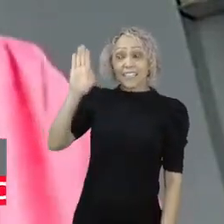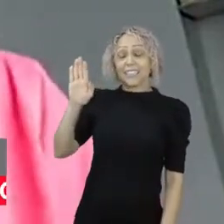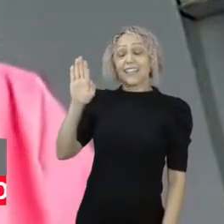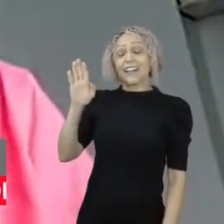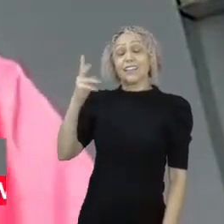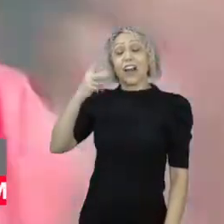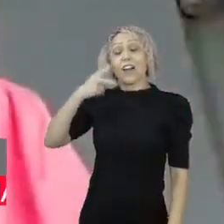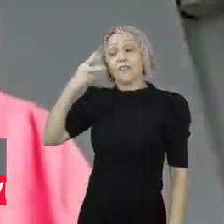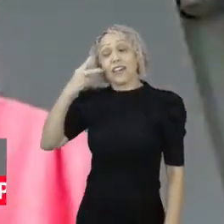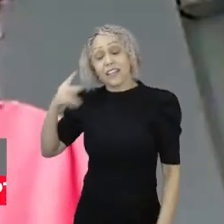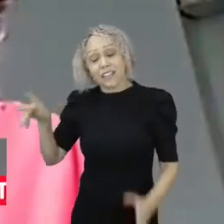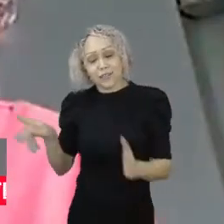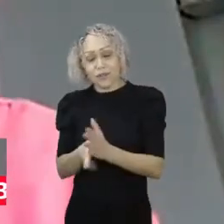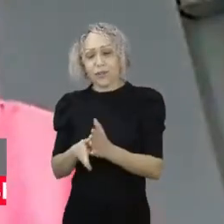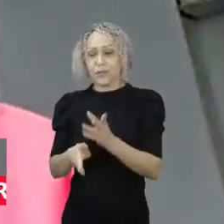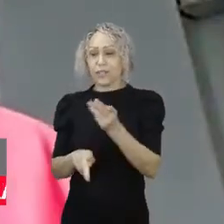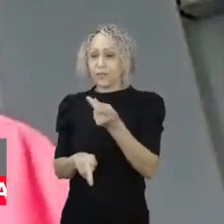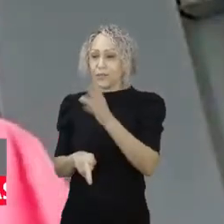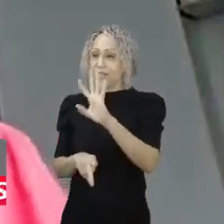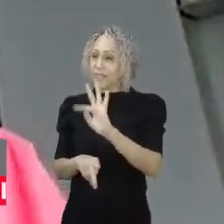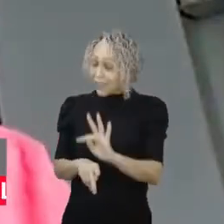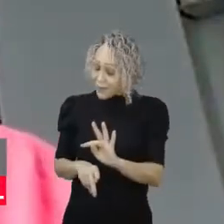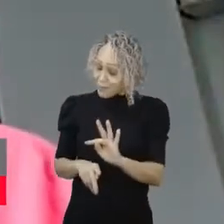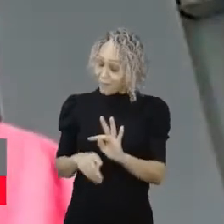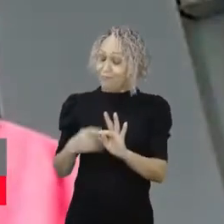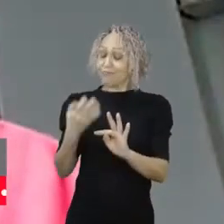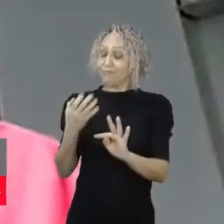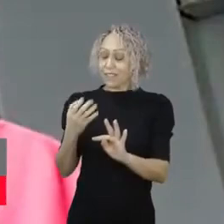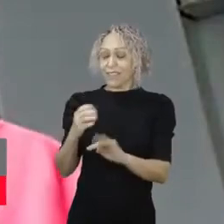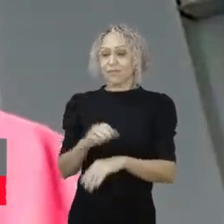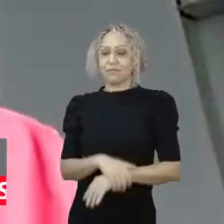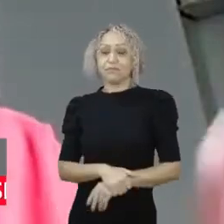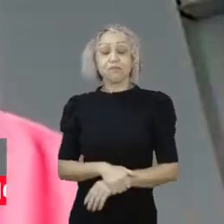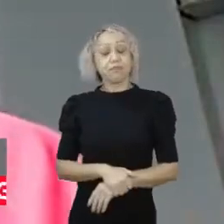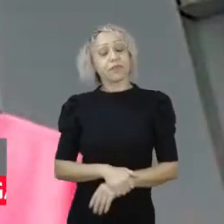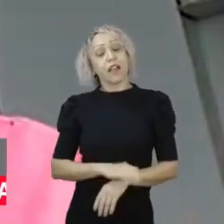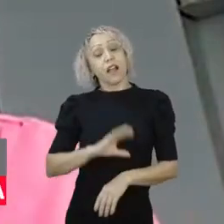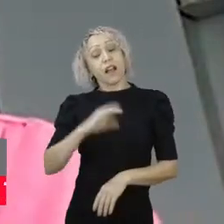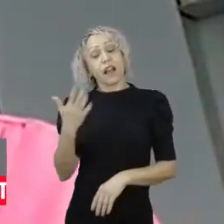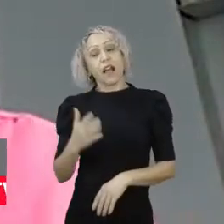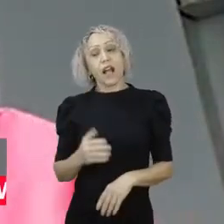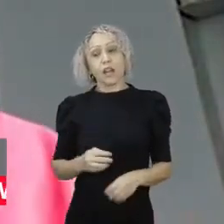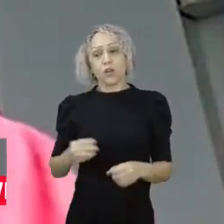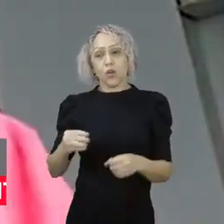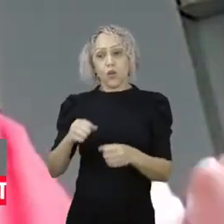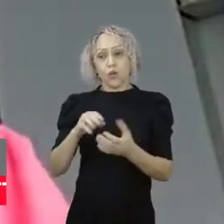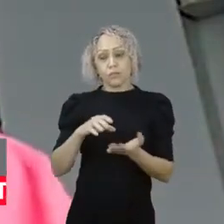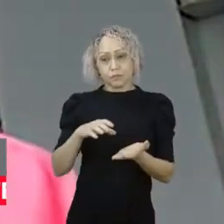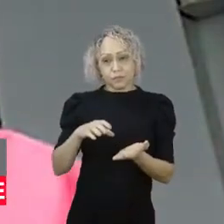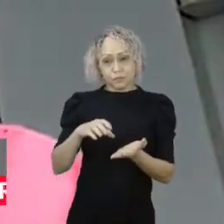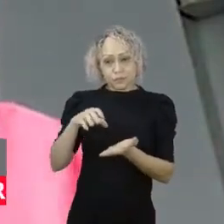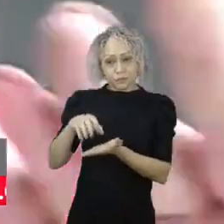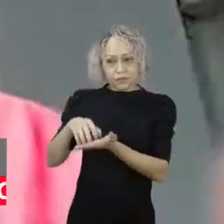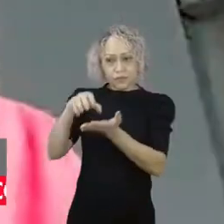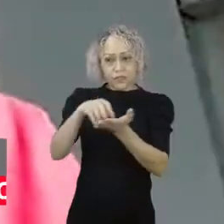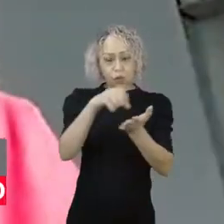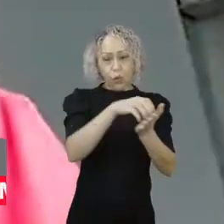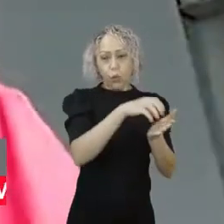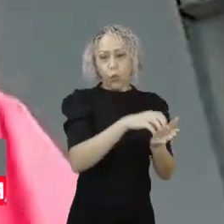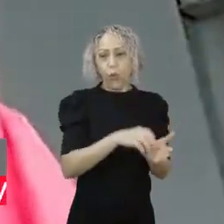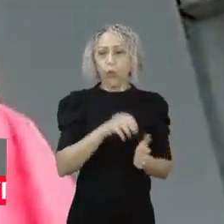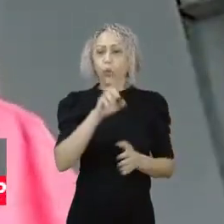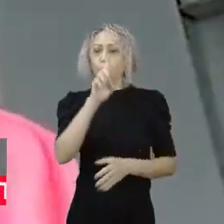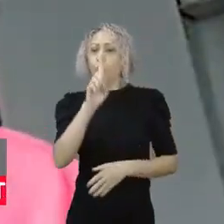coisa. E, evidentemente, que os diretórios municipais entram na área PT e também